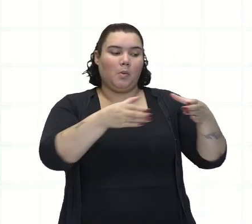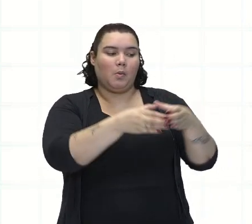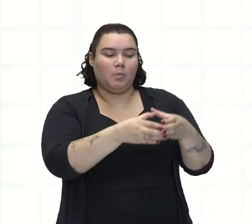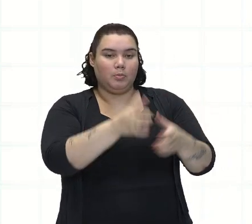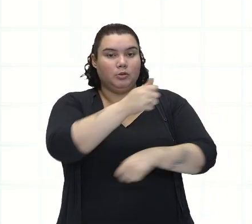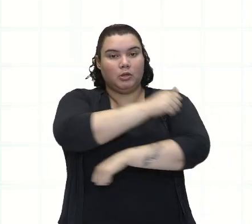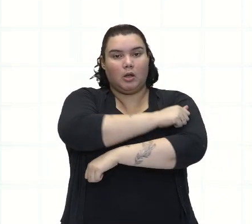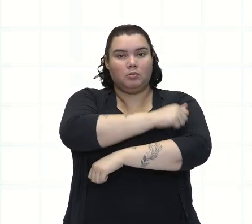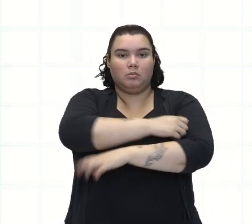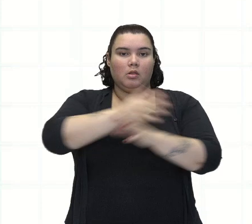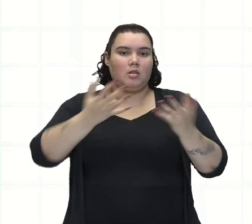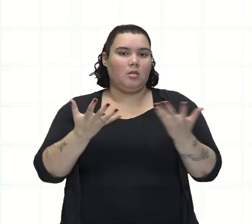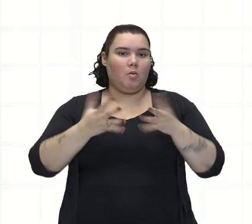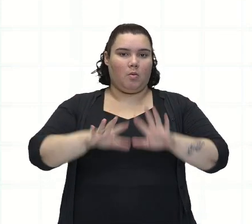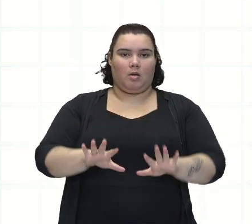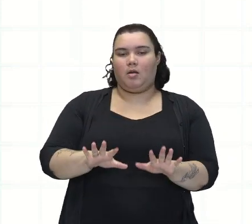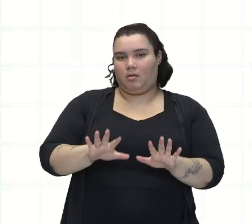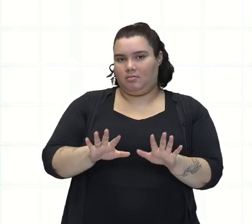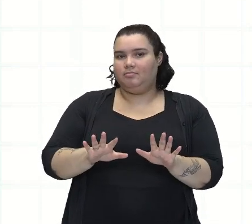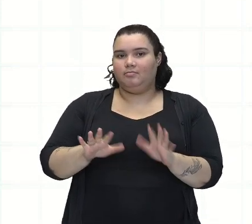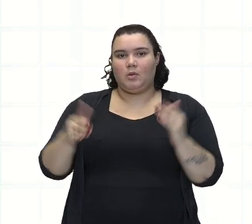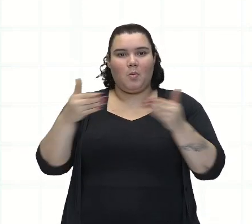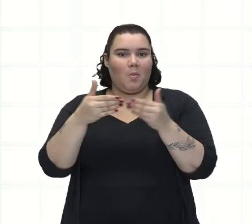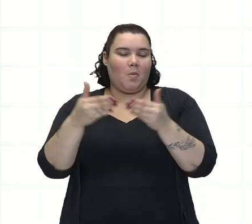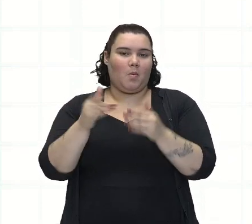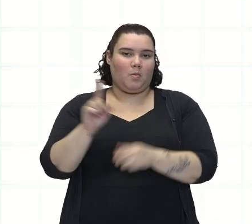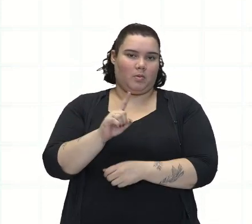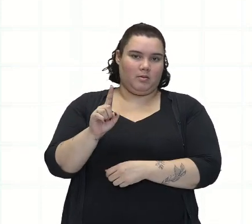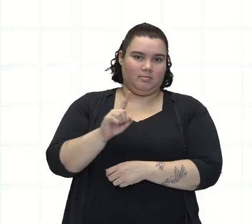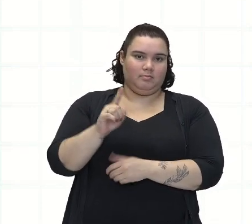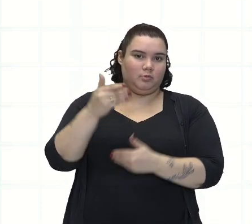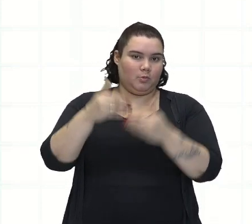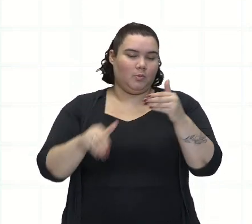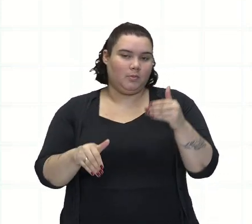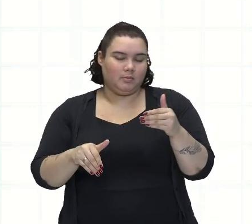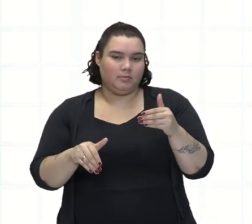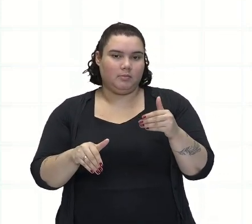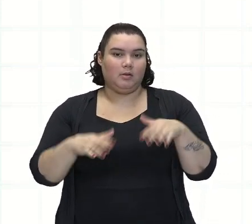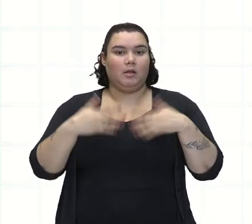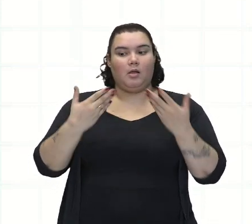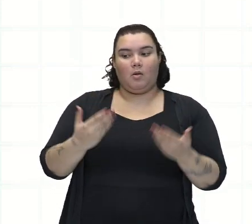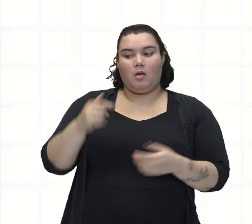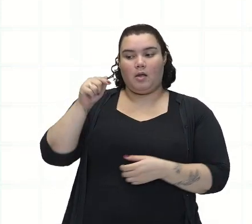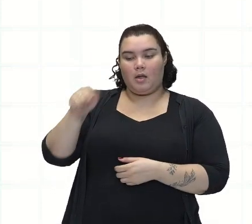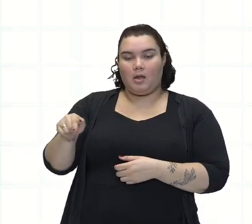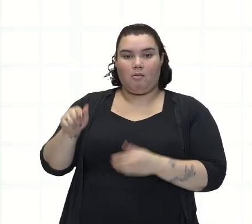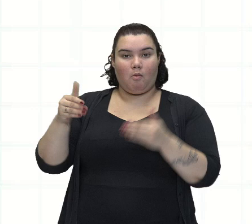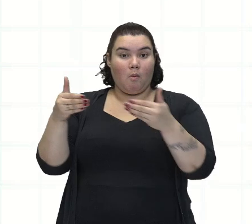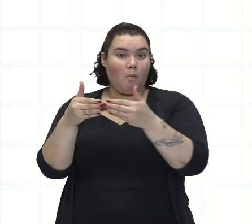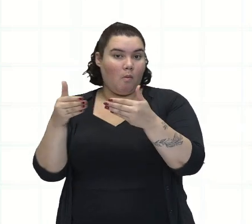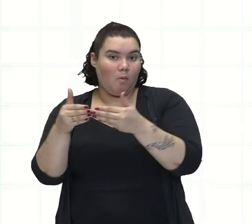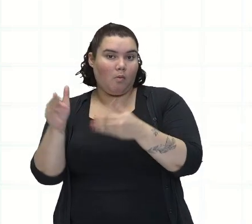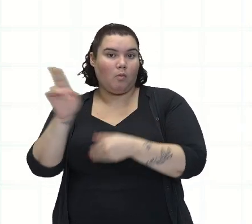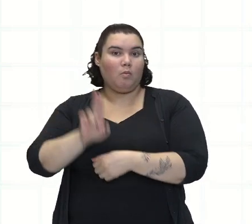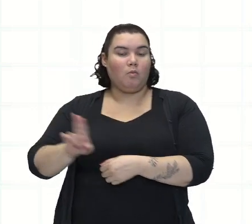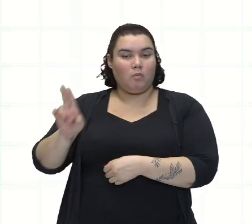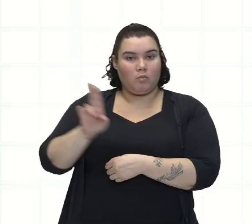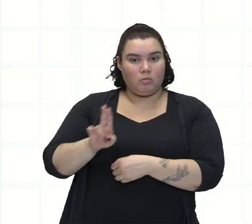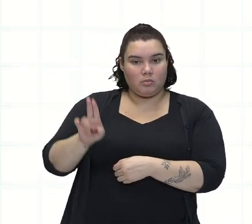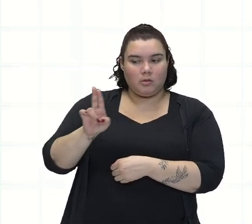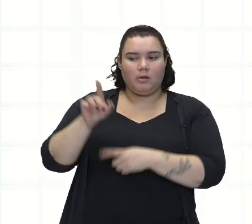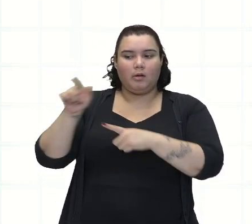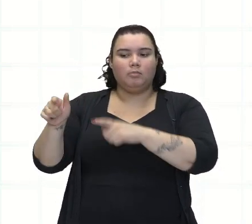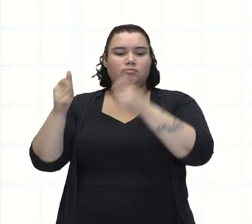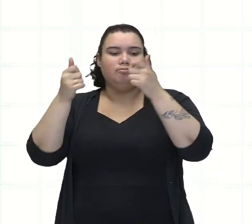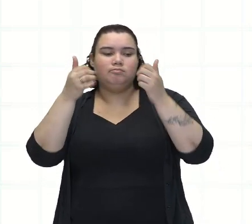que não iam ser de acordo. Então, quem seria a favor do uso de uniforme ia explicar